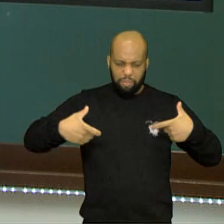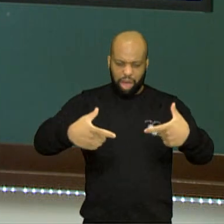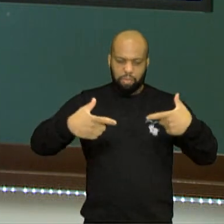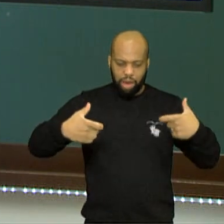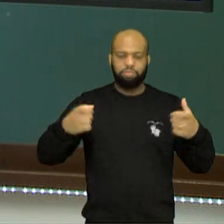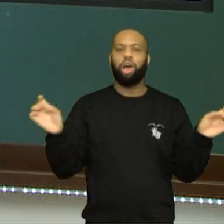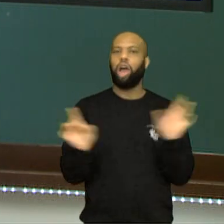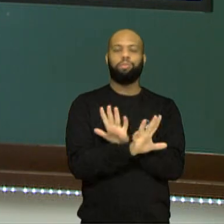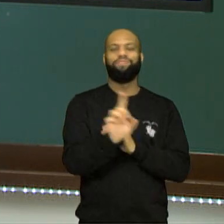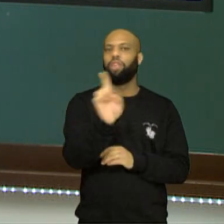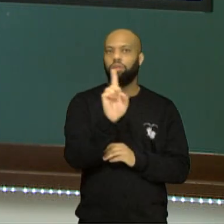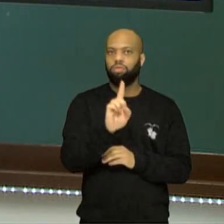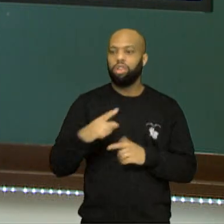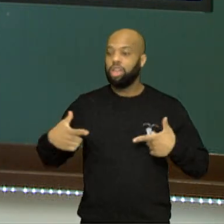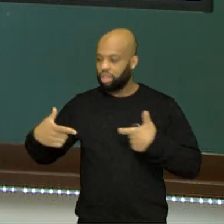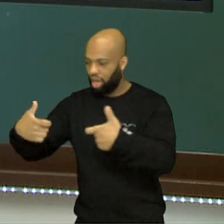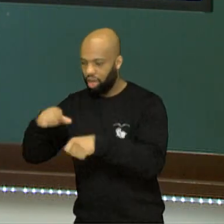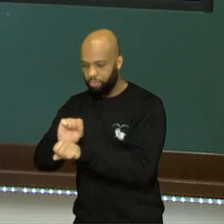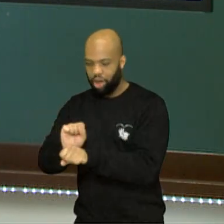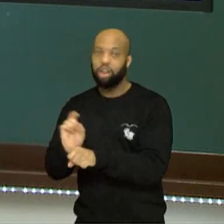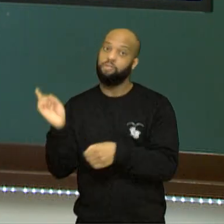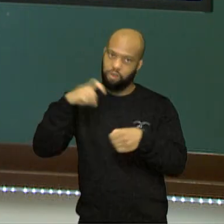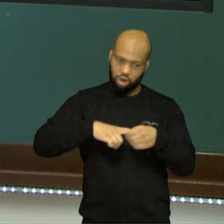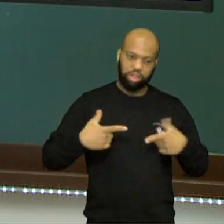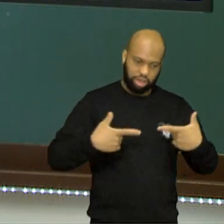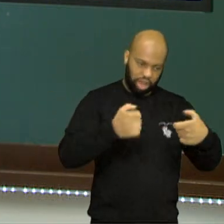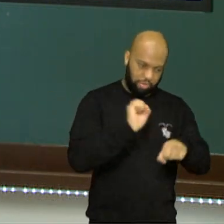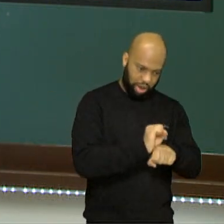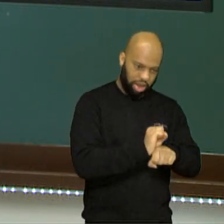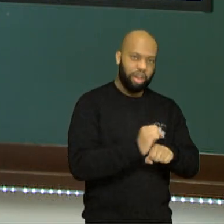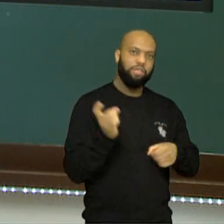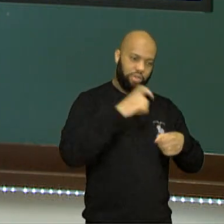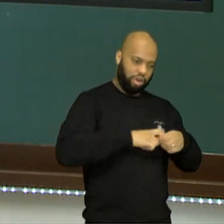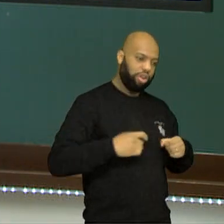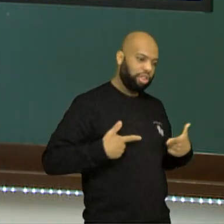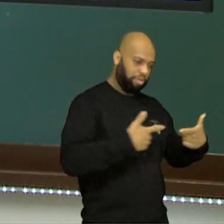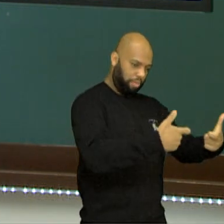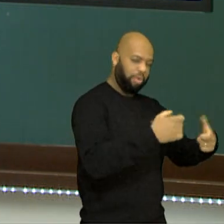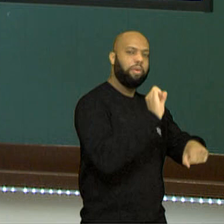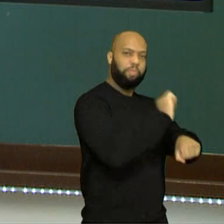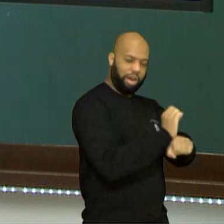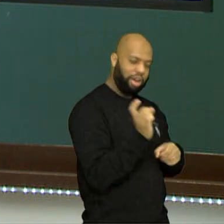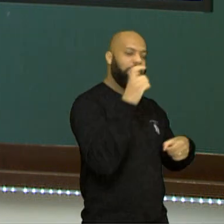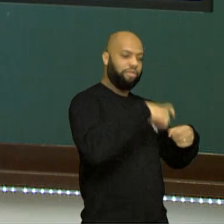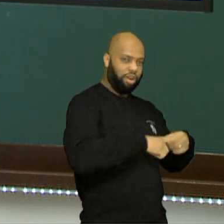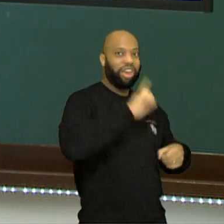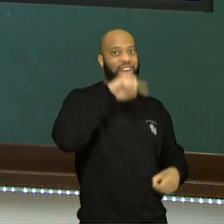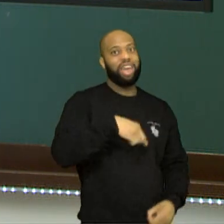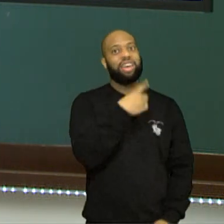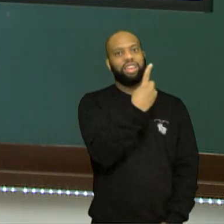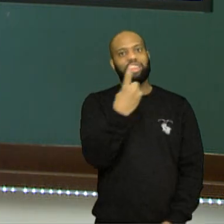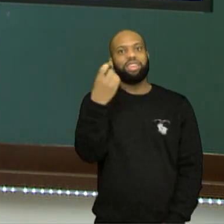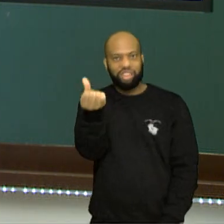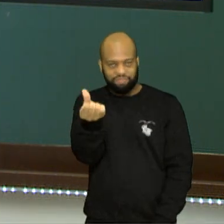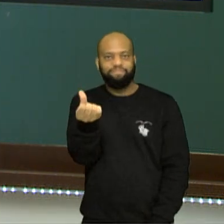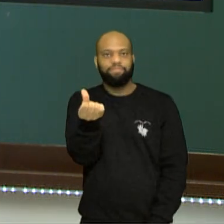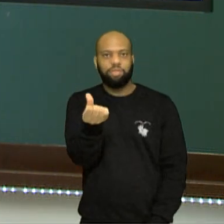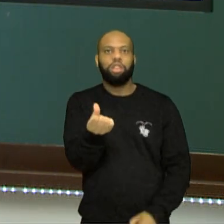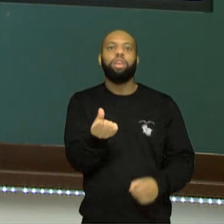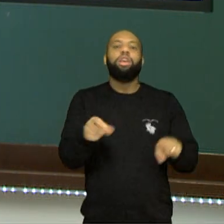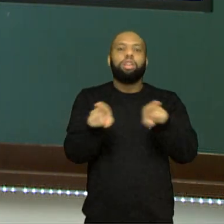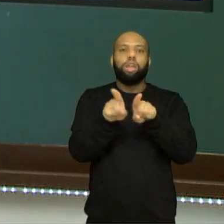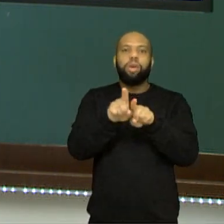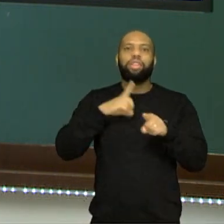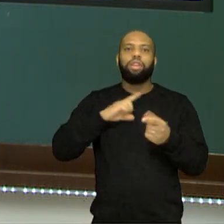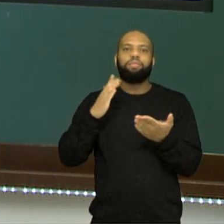anos, mais de 100 anos, né? Então não tem como ter 116 anos de batalha ininterruptas, né? E, além dos acordos